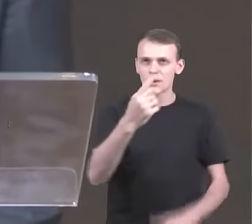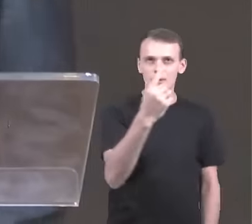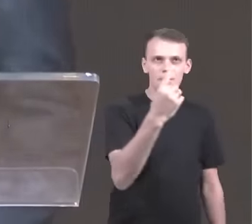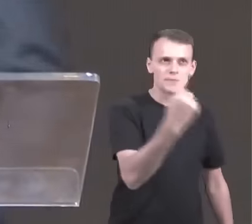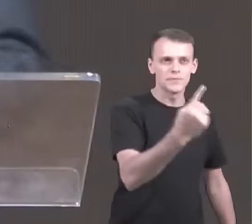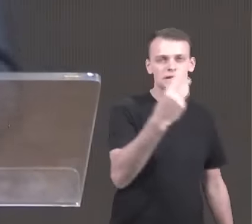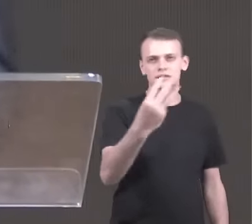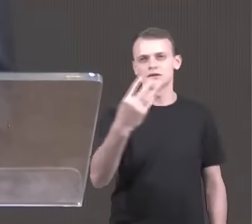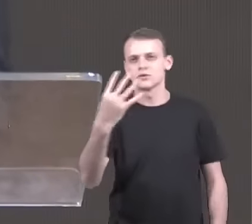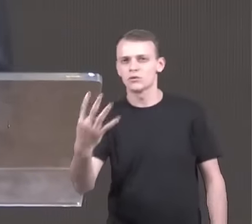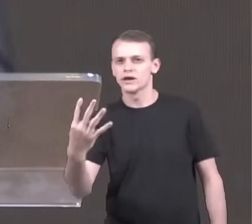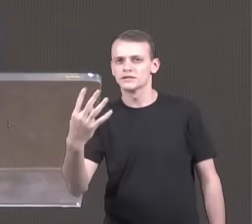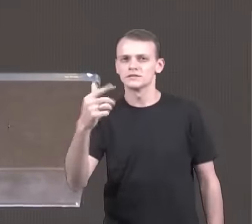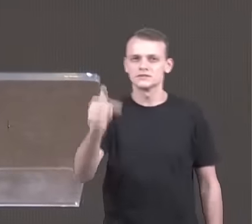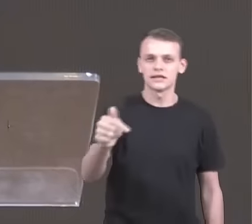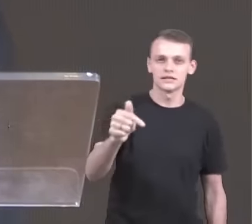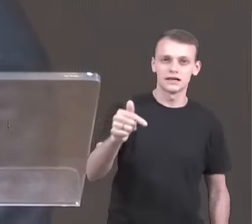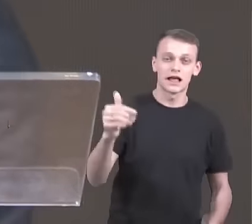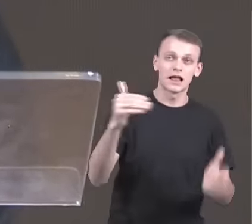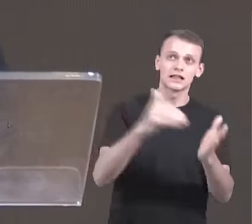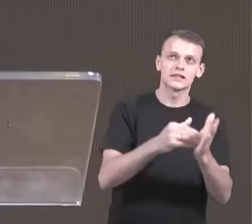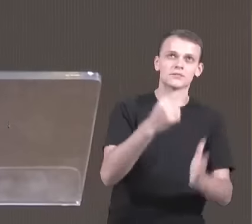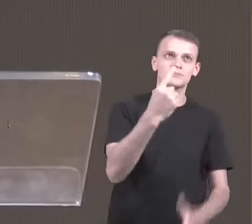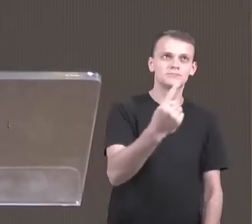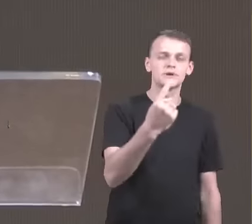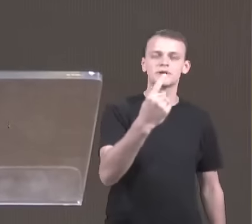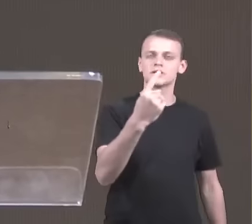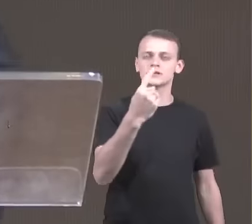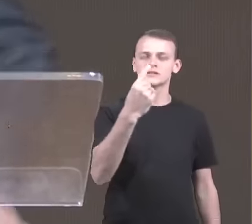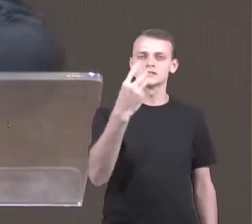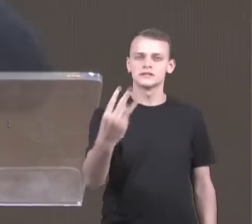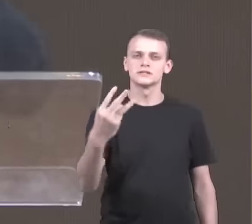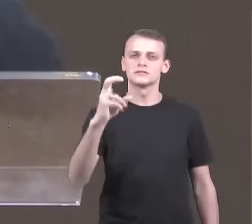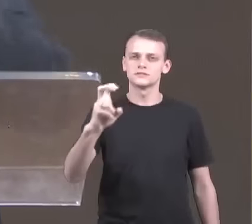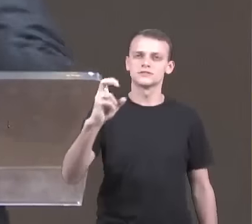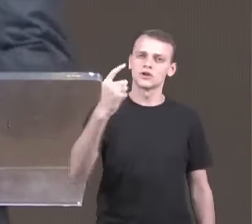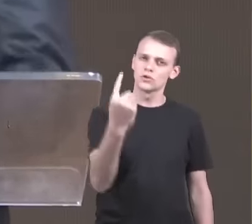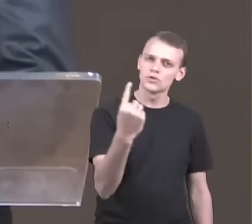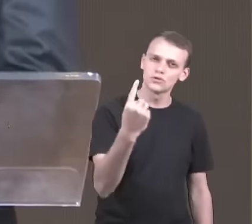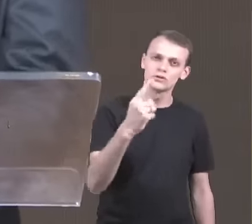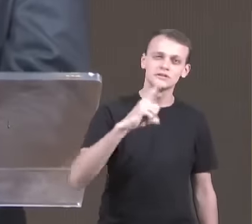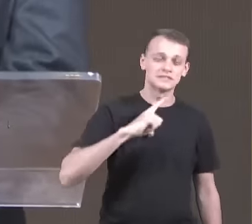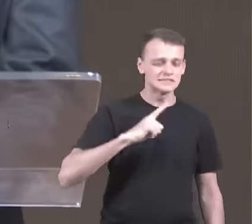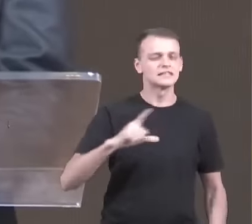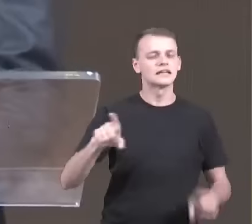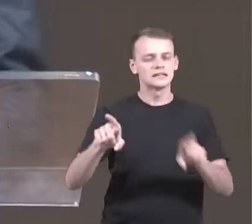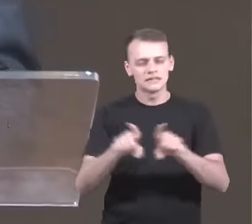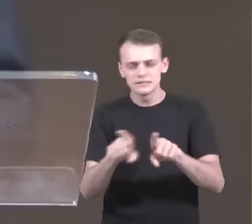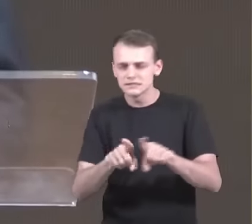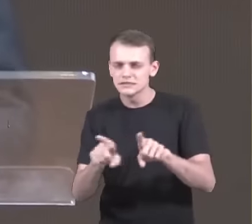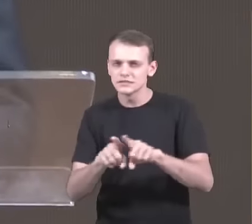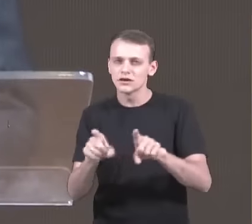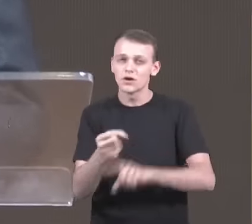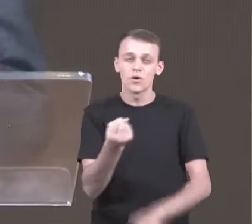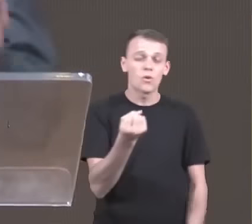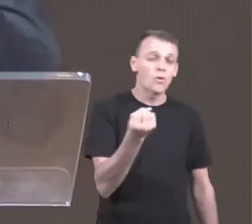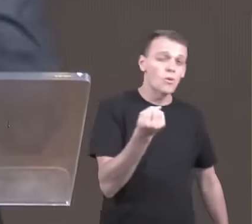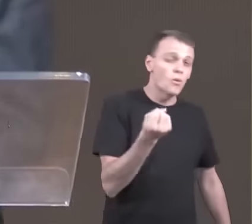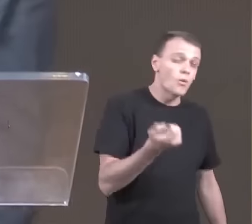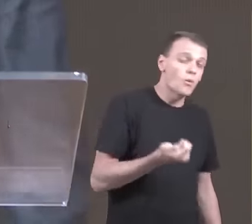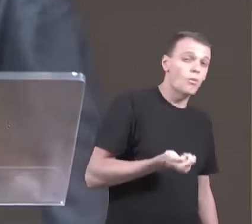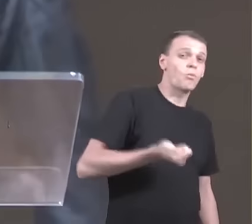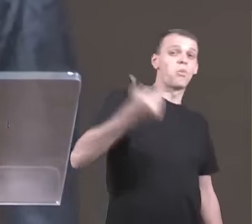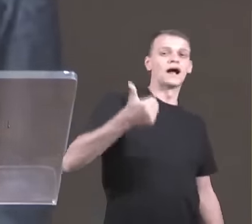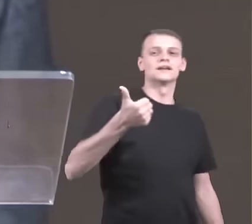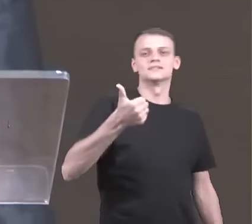1347 a 1351, quase 4 anos, a peste negra dizimou quase metade de